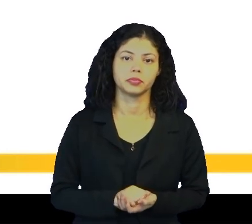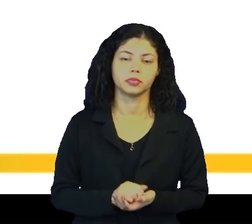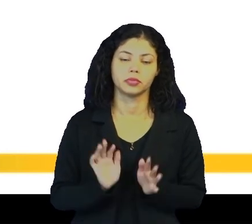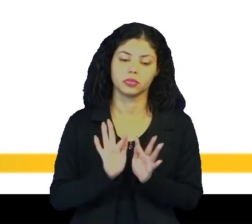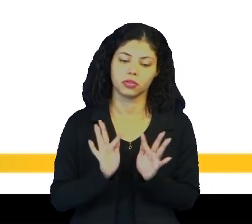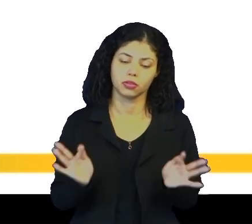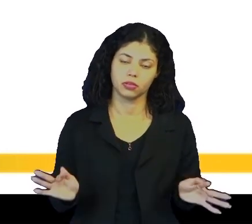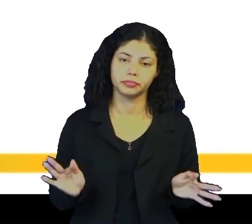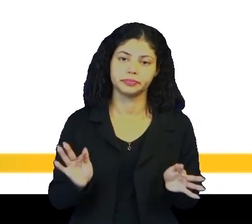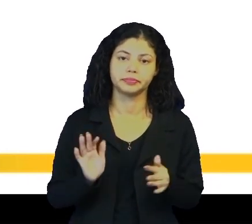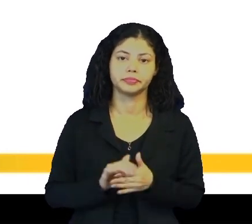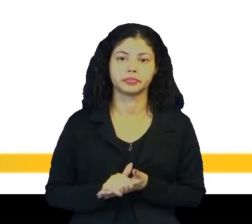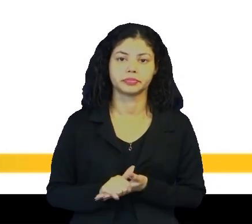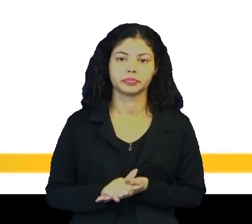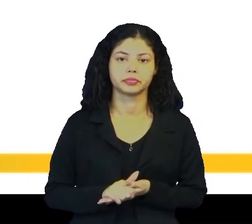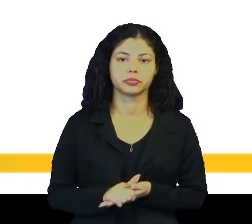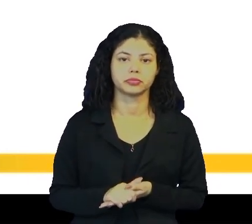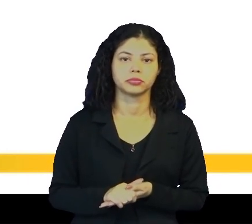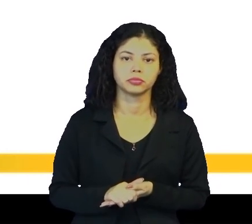frase, ok?